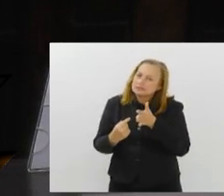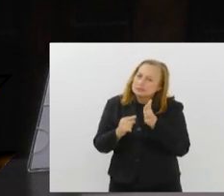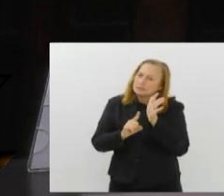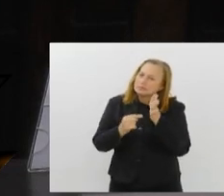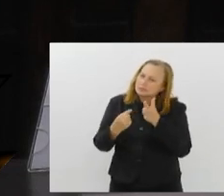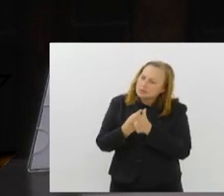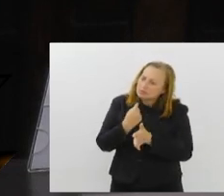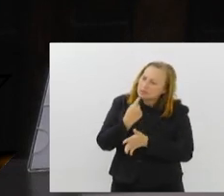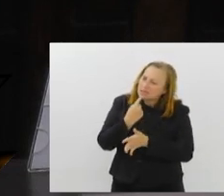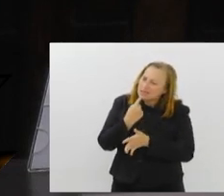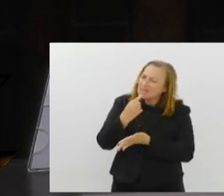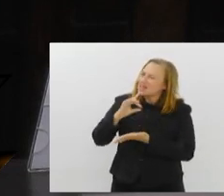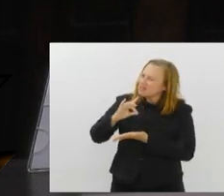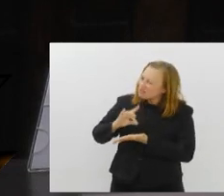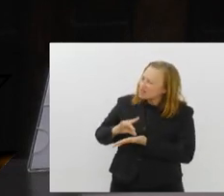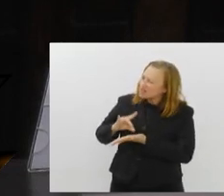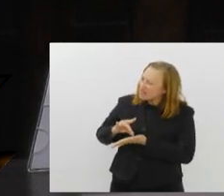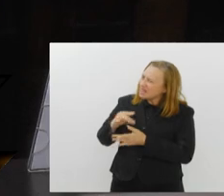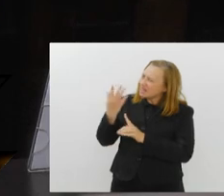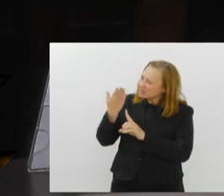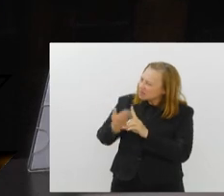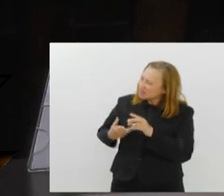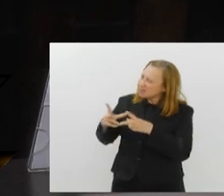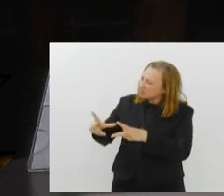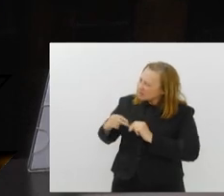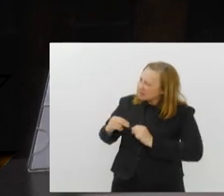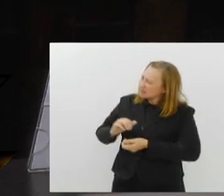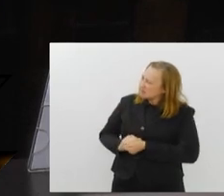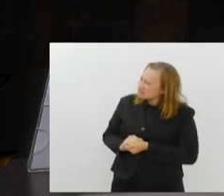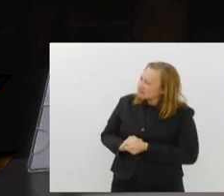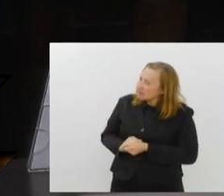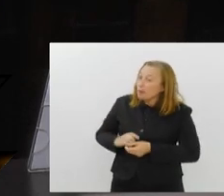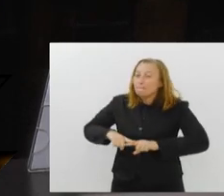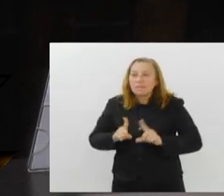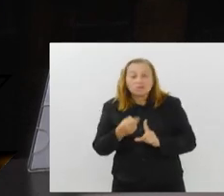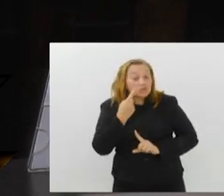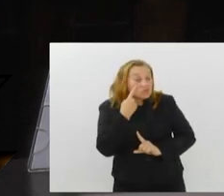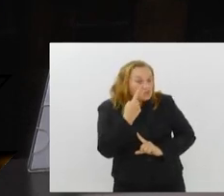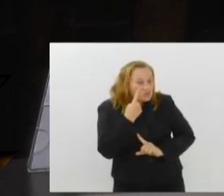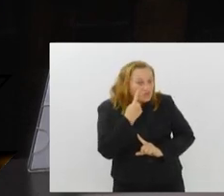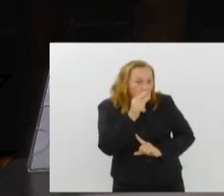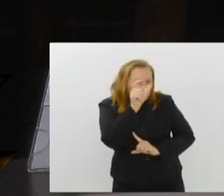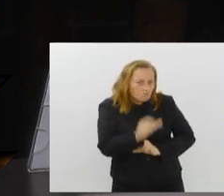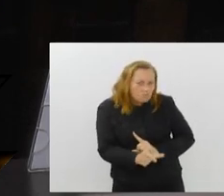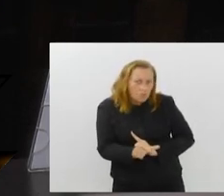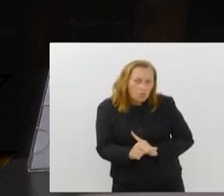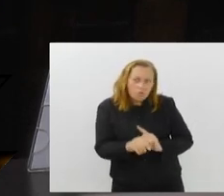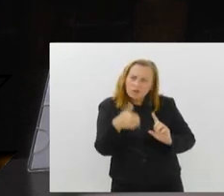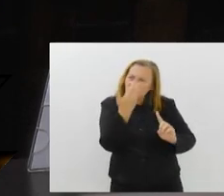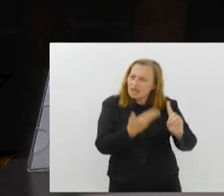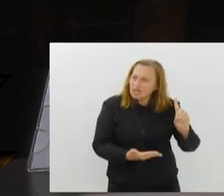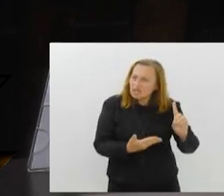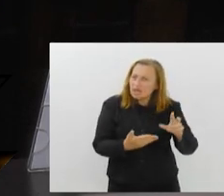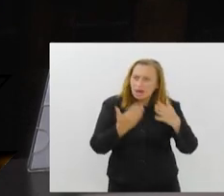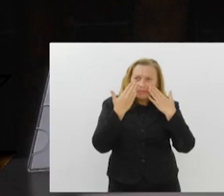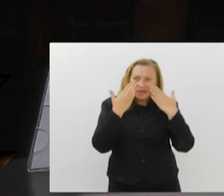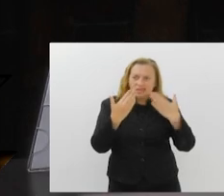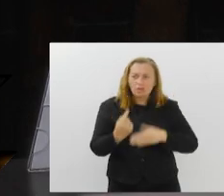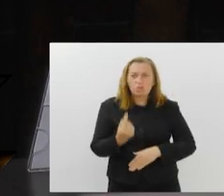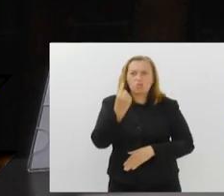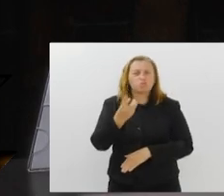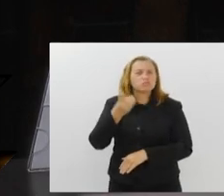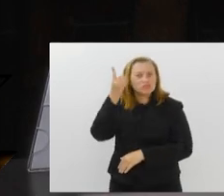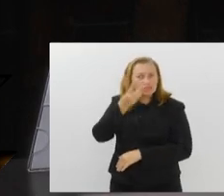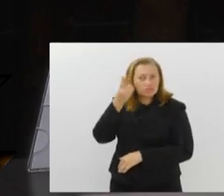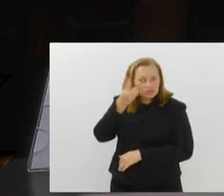fato merecem a homenagem mas quando a gente vê uma homenagem sendo apresent por um deputado